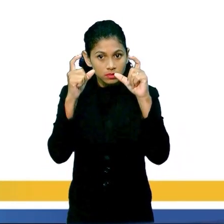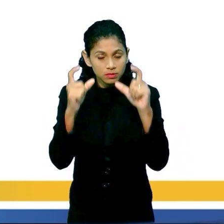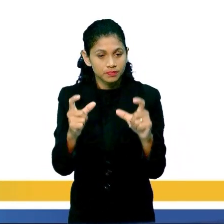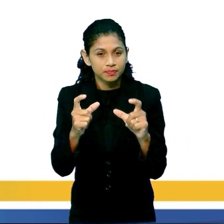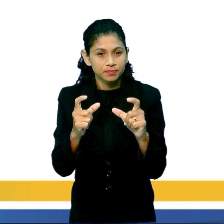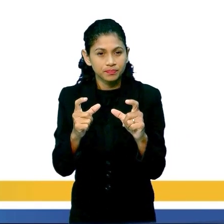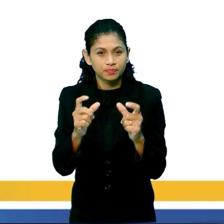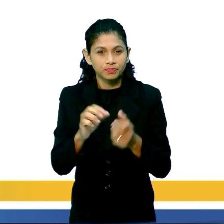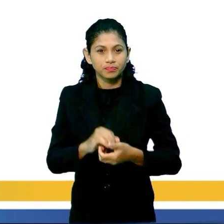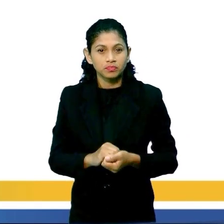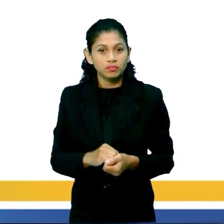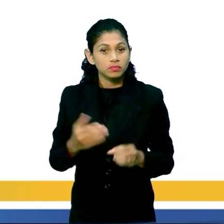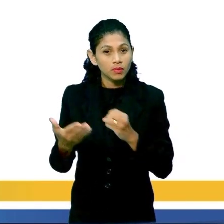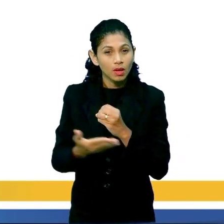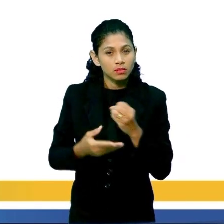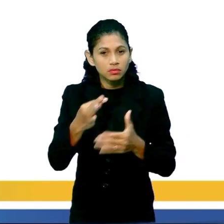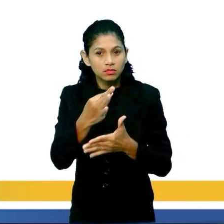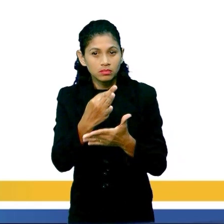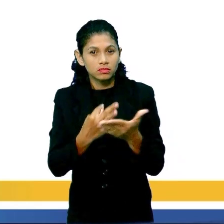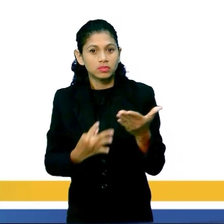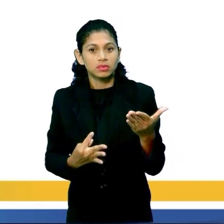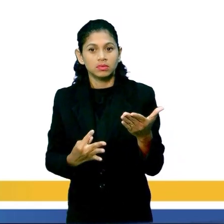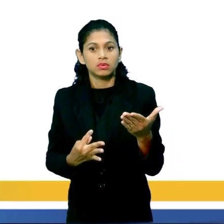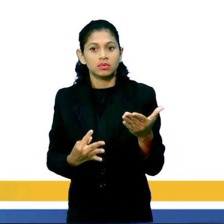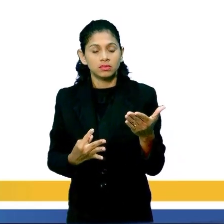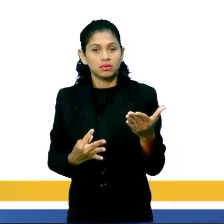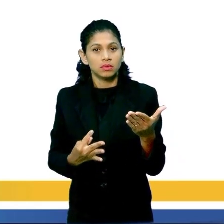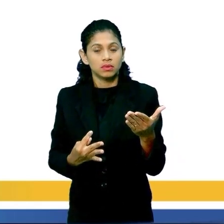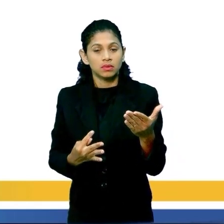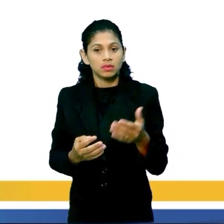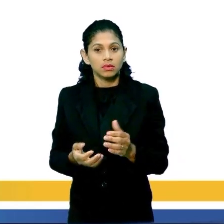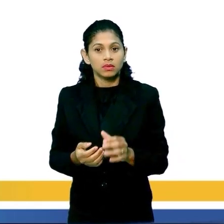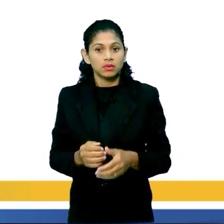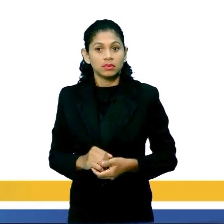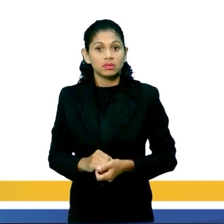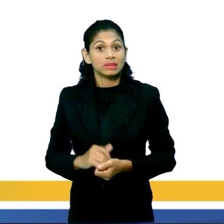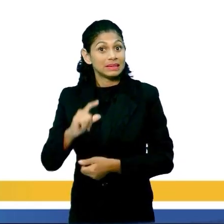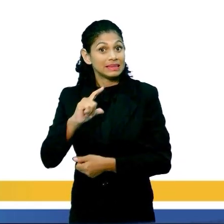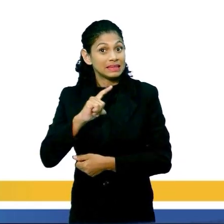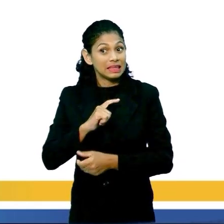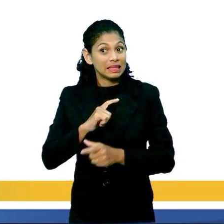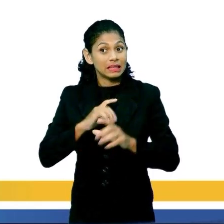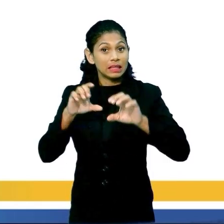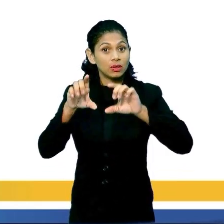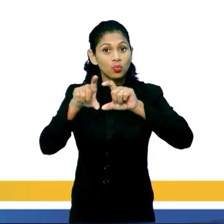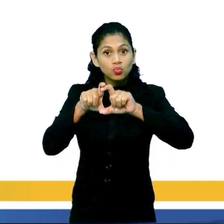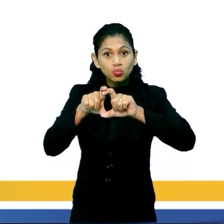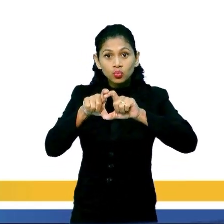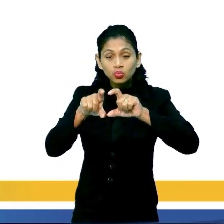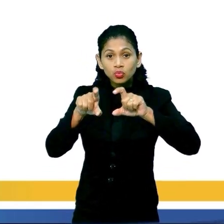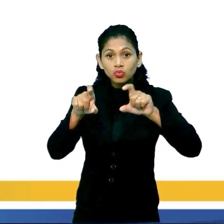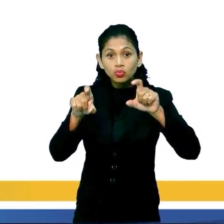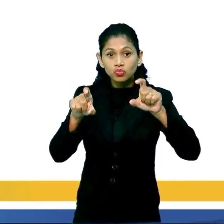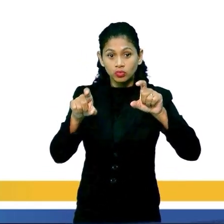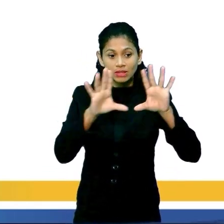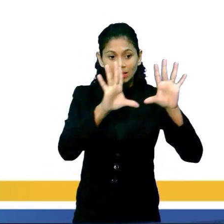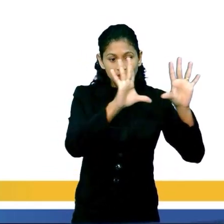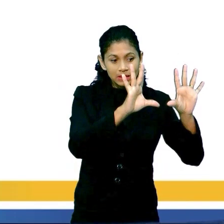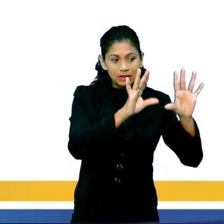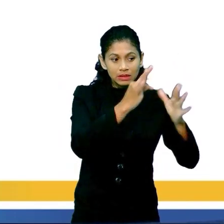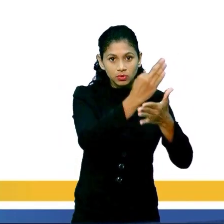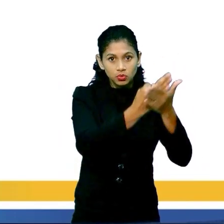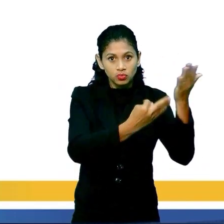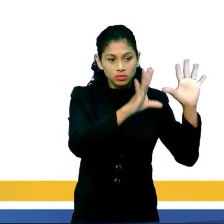pelo que se percebe no texto com base no Opa eu já tenho só uma parte ali né fragmento galera Ele quer saber com base no